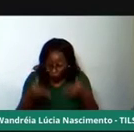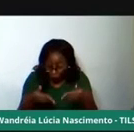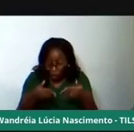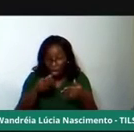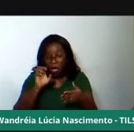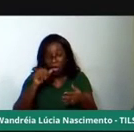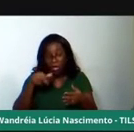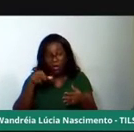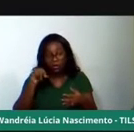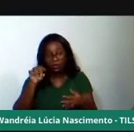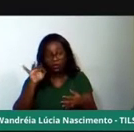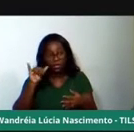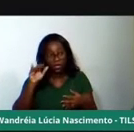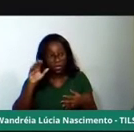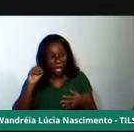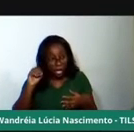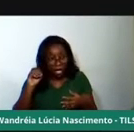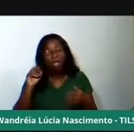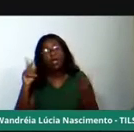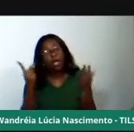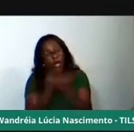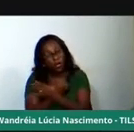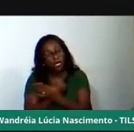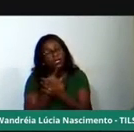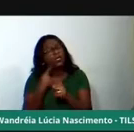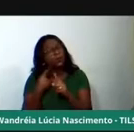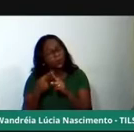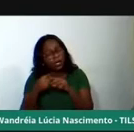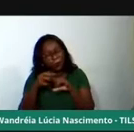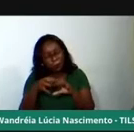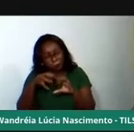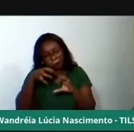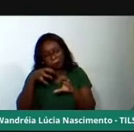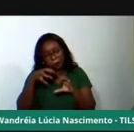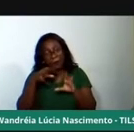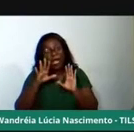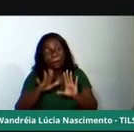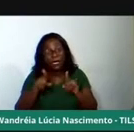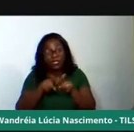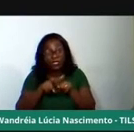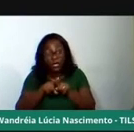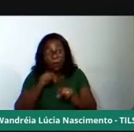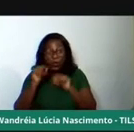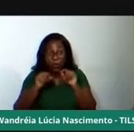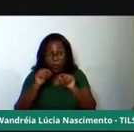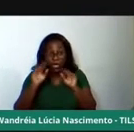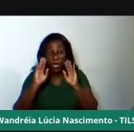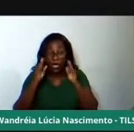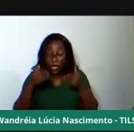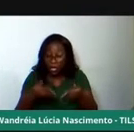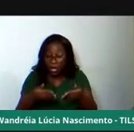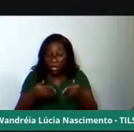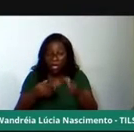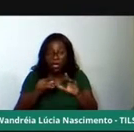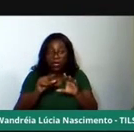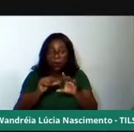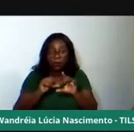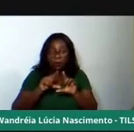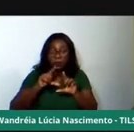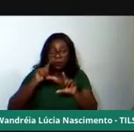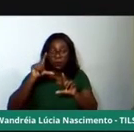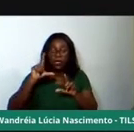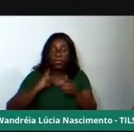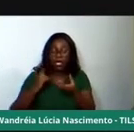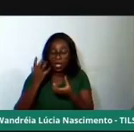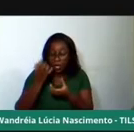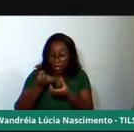verdade, devido à infecção, obviamente, mas principalmente por o endotélio apresentar grandes concentrações daquele famoso receptor